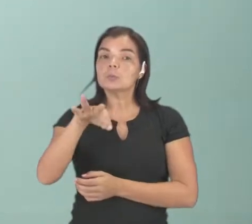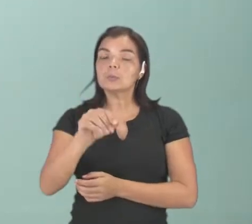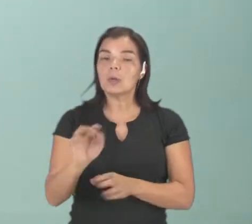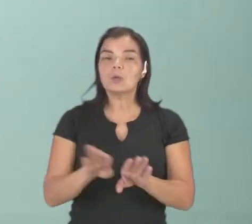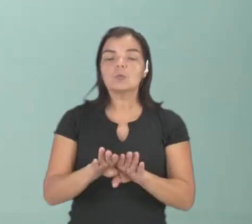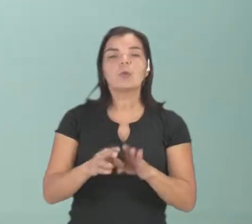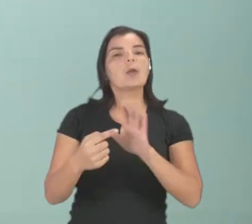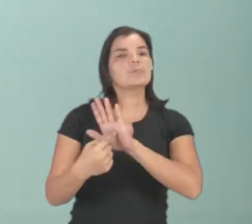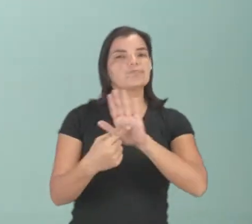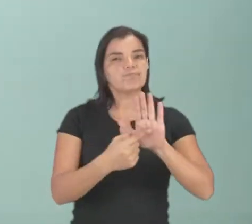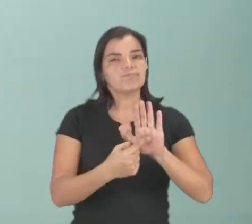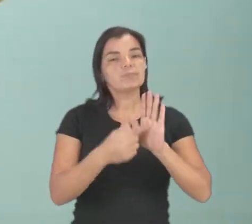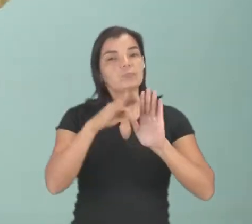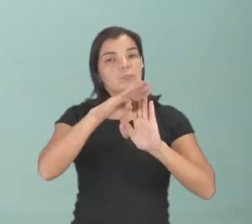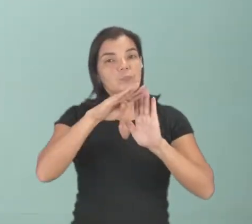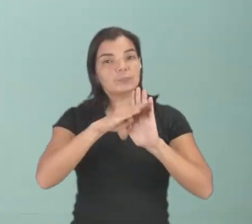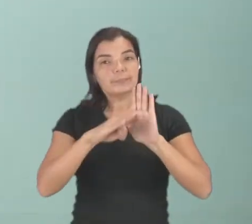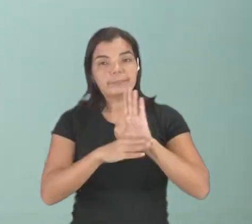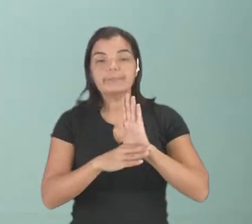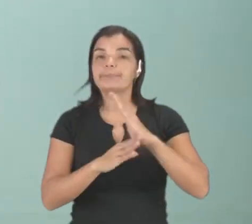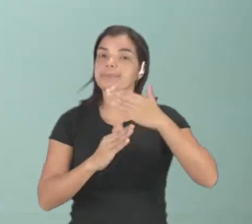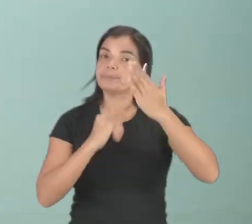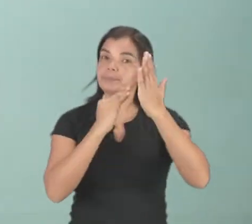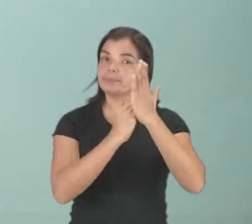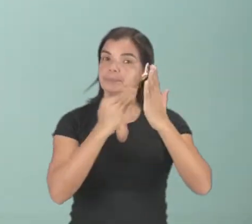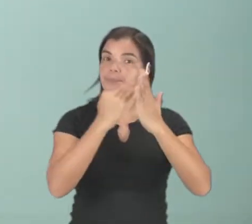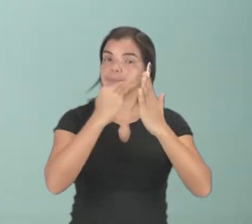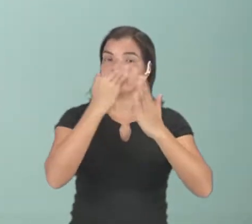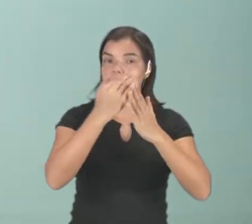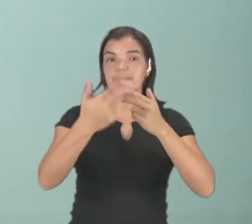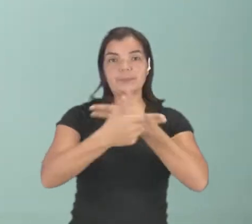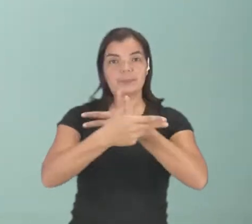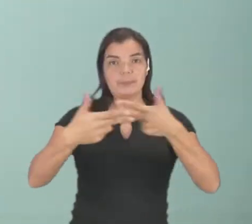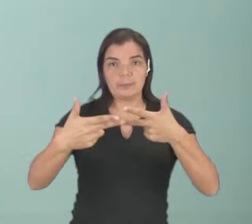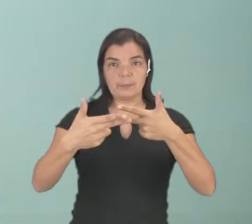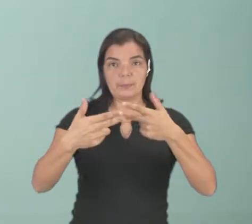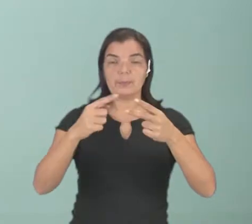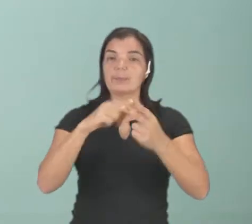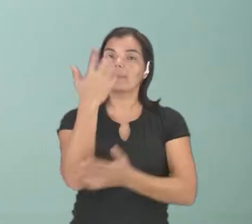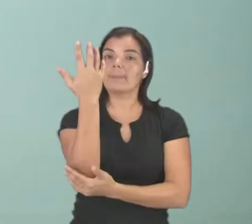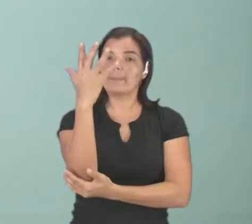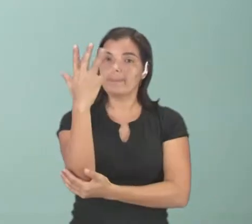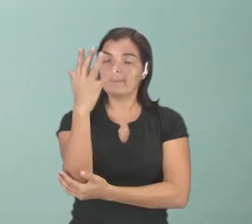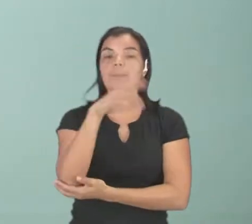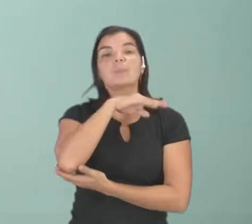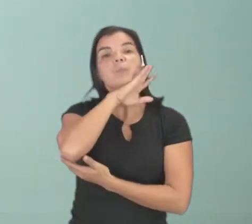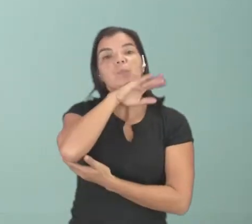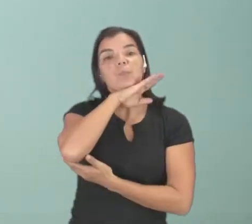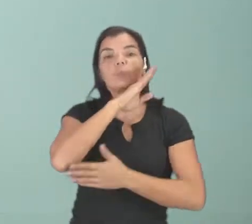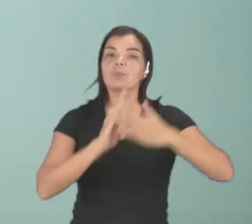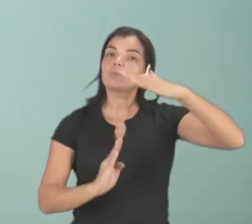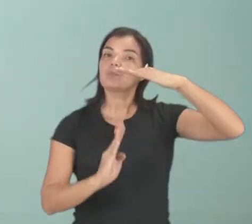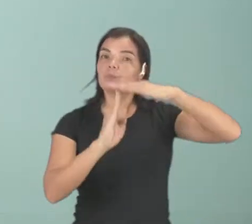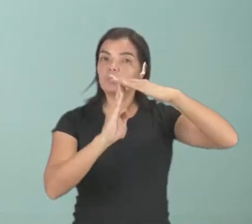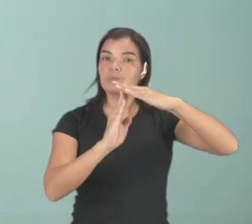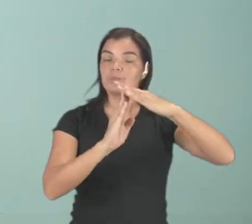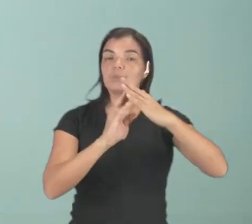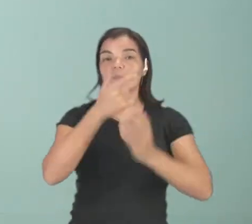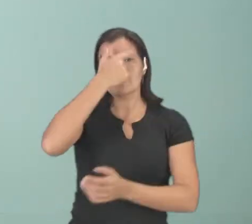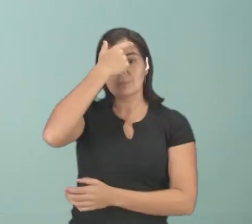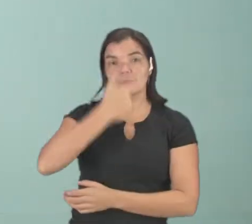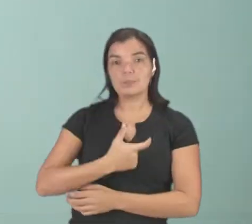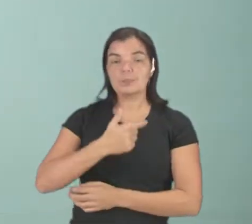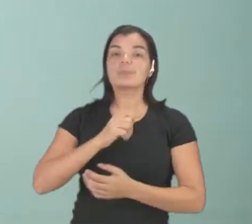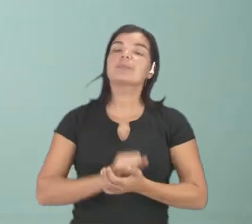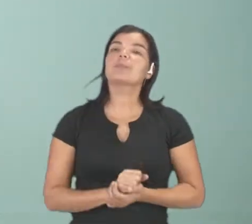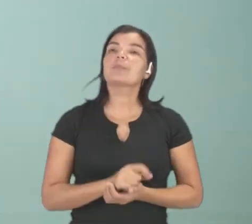E baseado nesse princípio de que há uma escala evolutiva entre os objetos, as plantas, os animais e o ser humano, ocupando esse